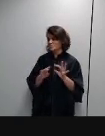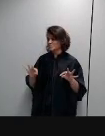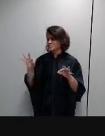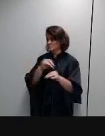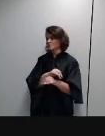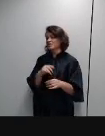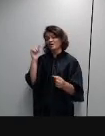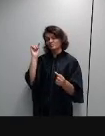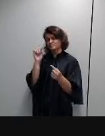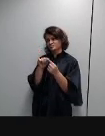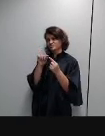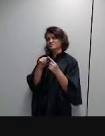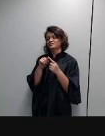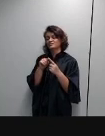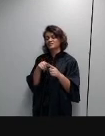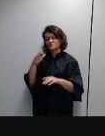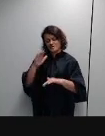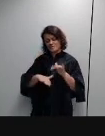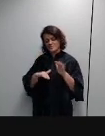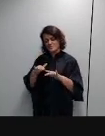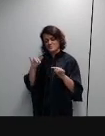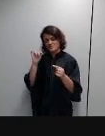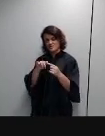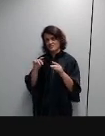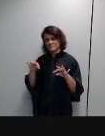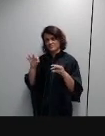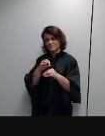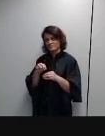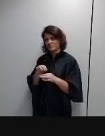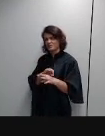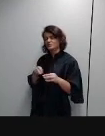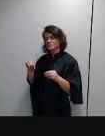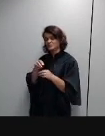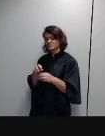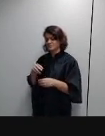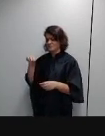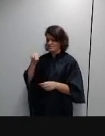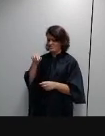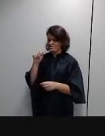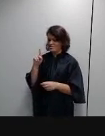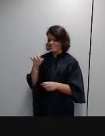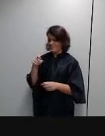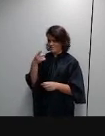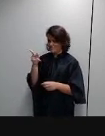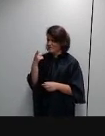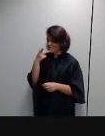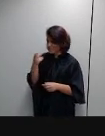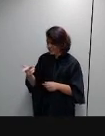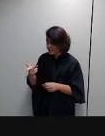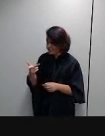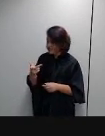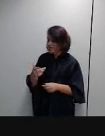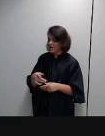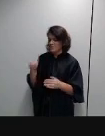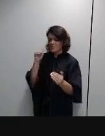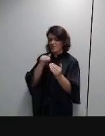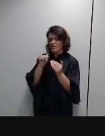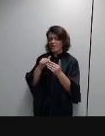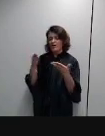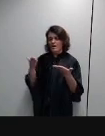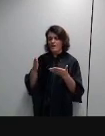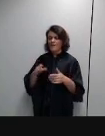aplicado a sua Sete e com todas as vendas do ministro Napoleão eu mantenho essa essa interpretação